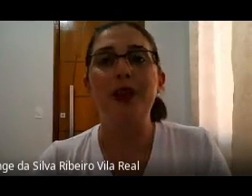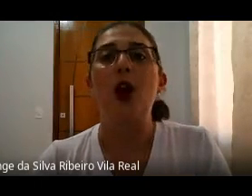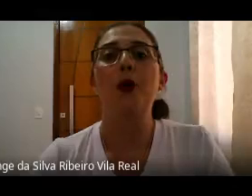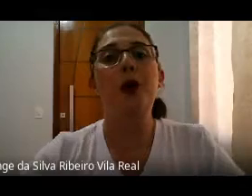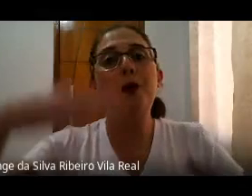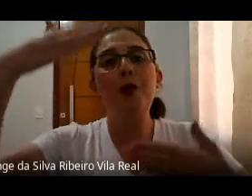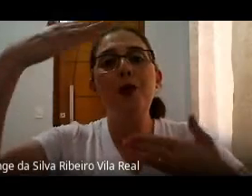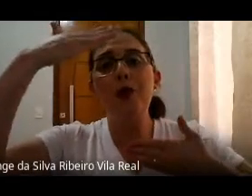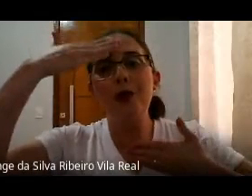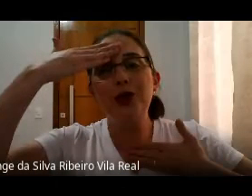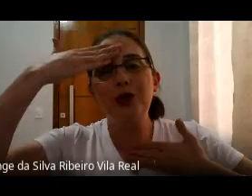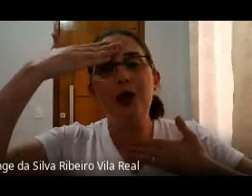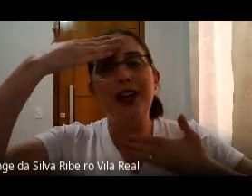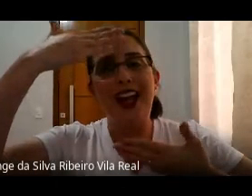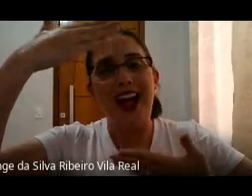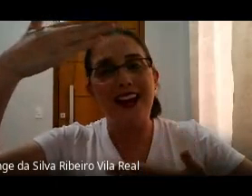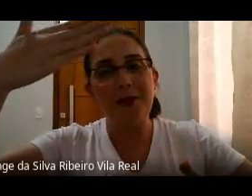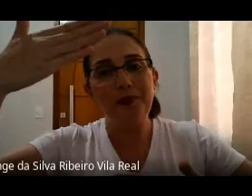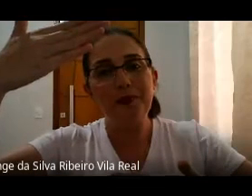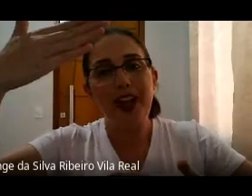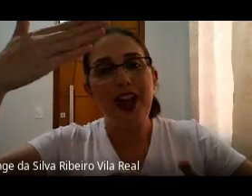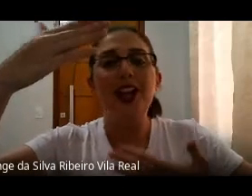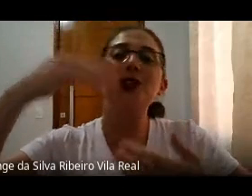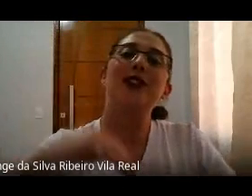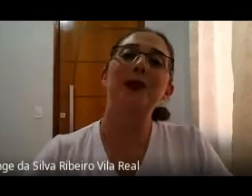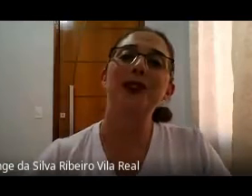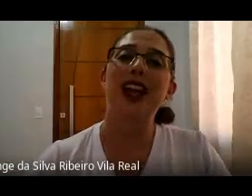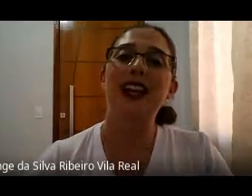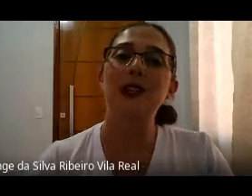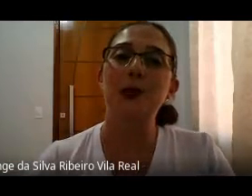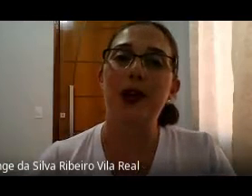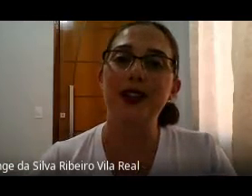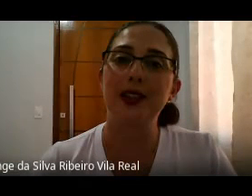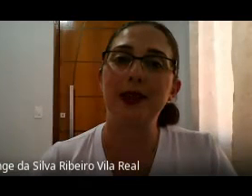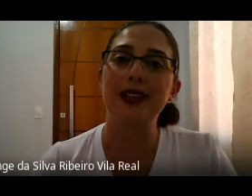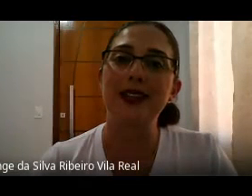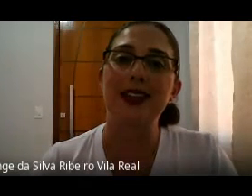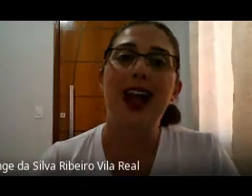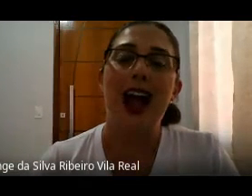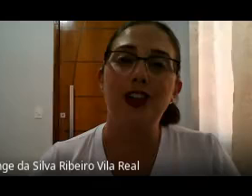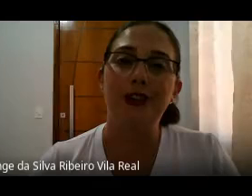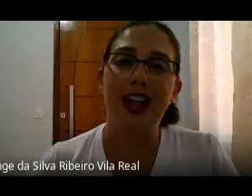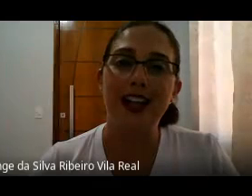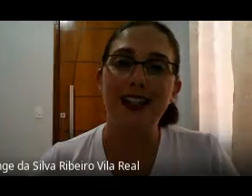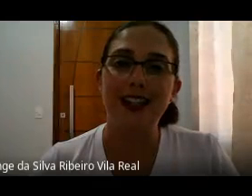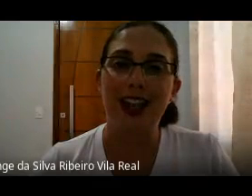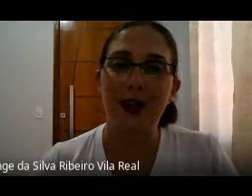vocês, o meu muito obrigada e nos vemos aí nas próximas